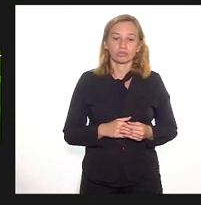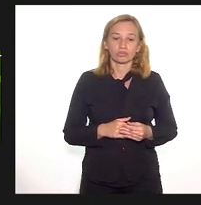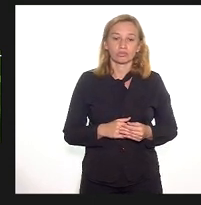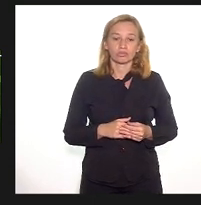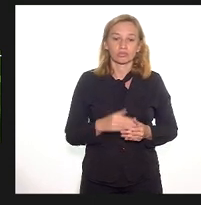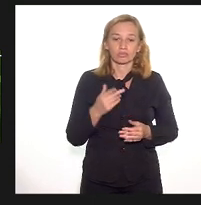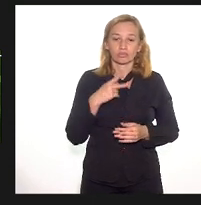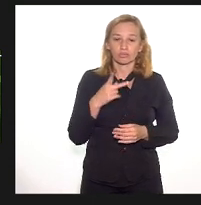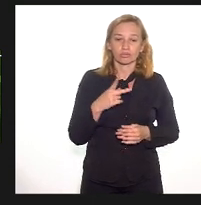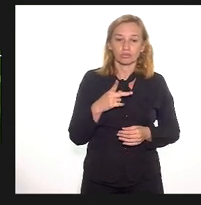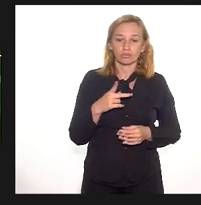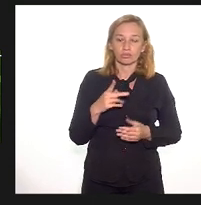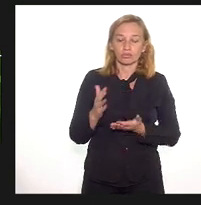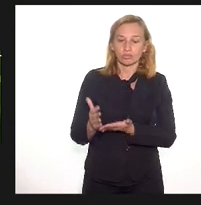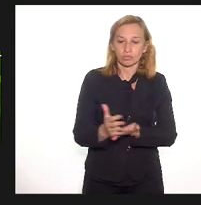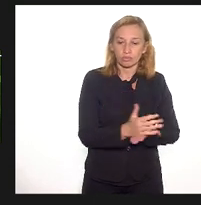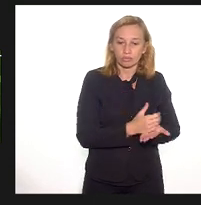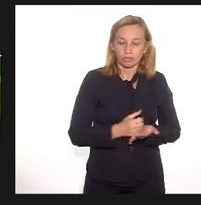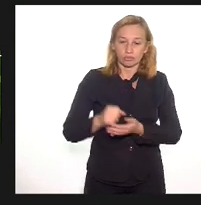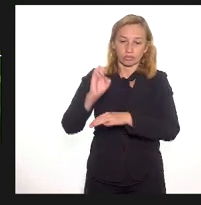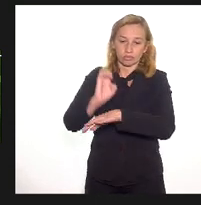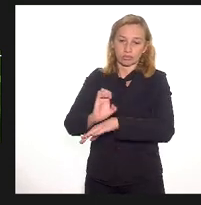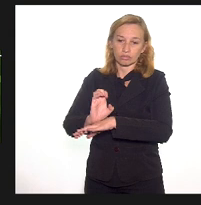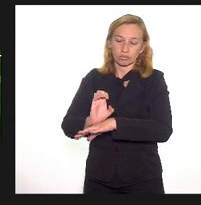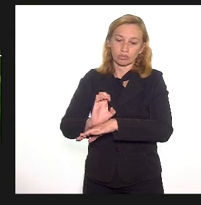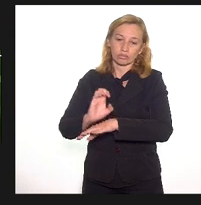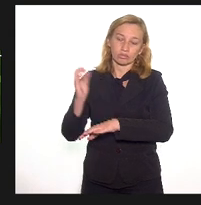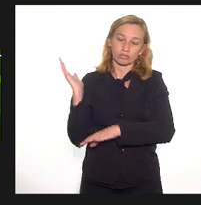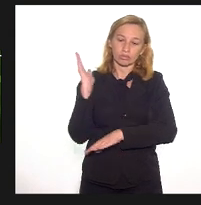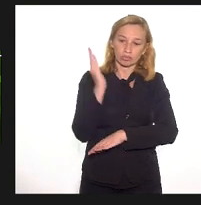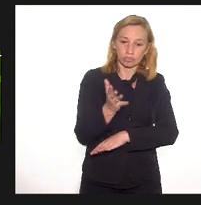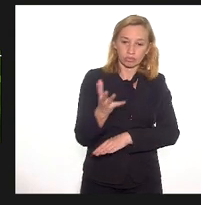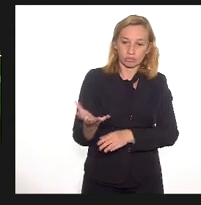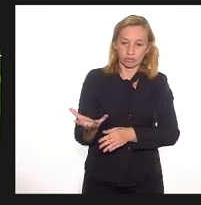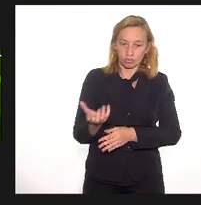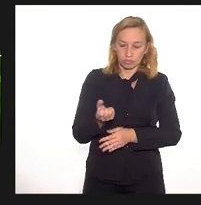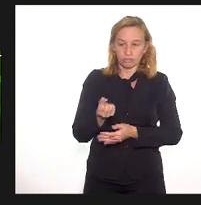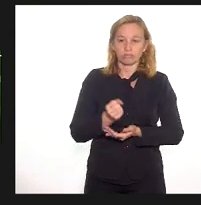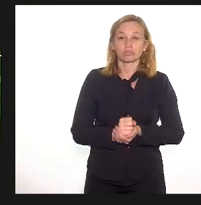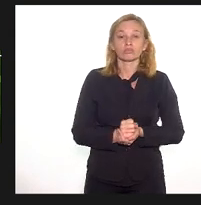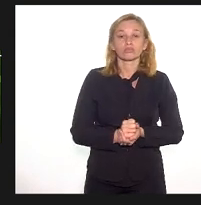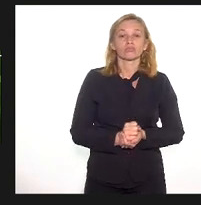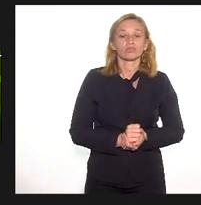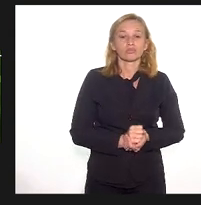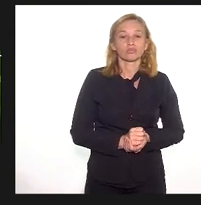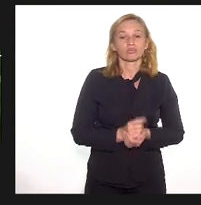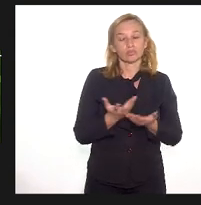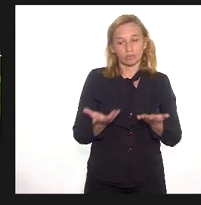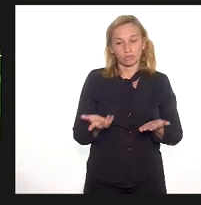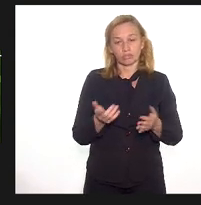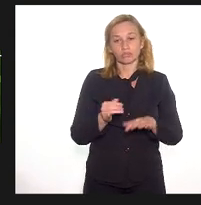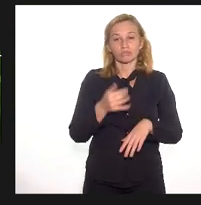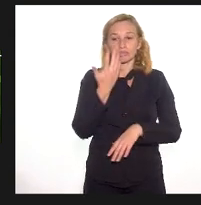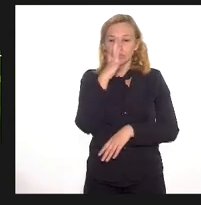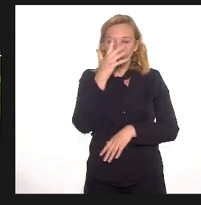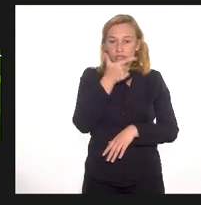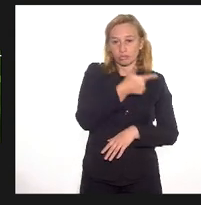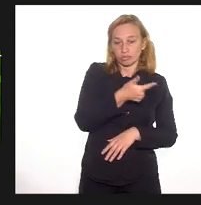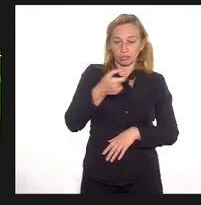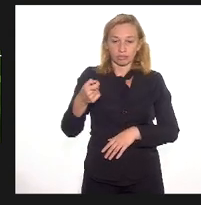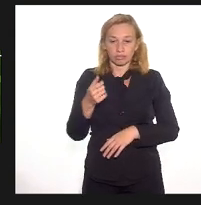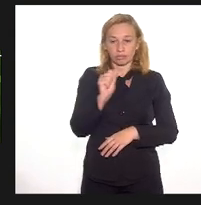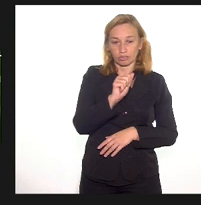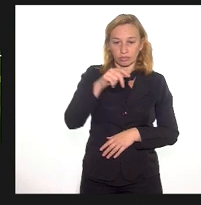incumbissem o Estado da arrecadação direta, mantendo a fiscalização. E aí, como consequência disso, em fevereiro de 2020, a